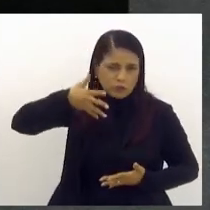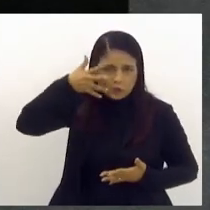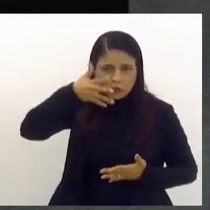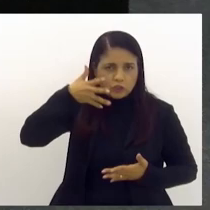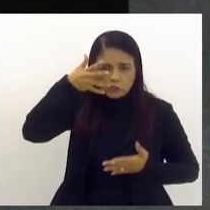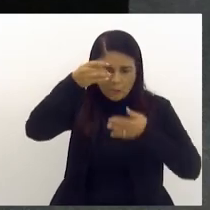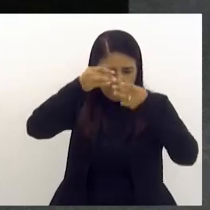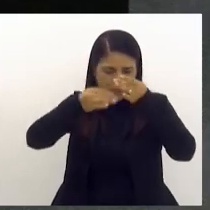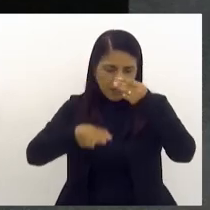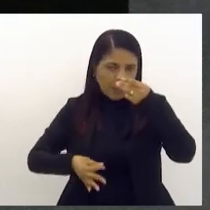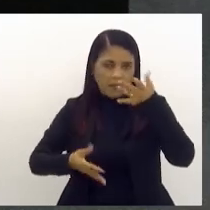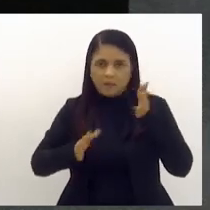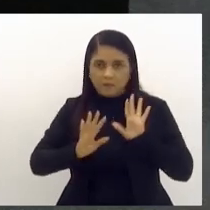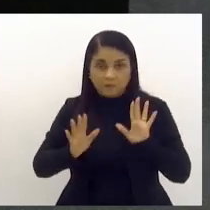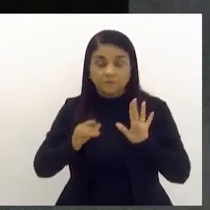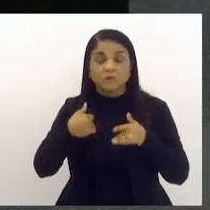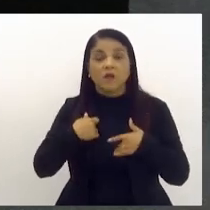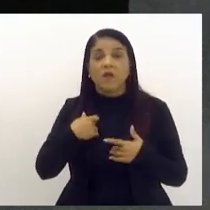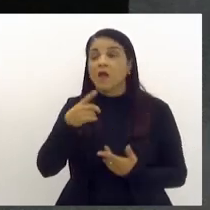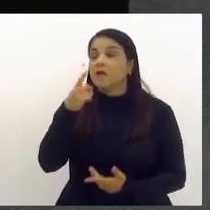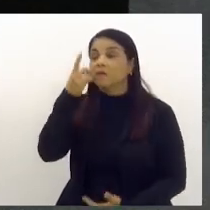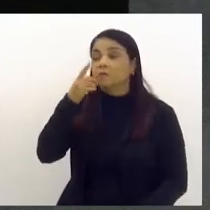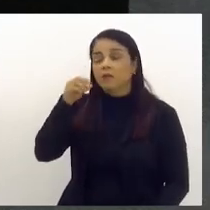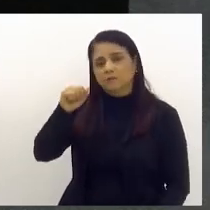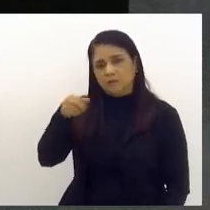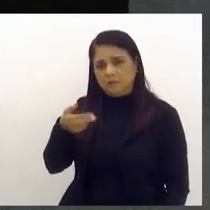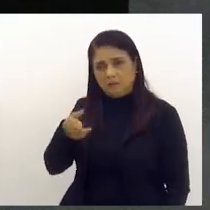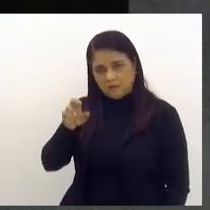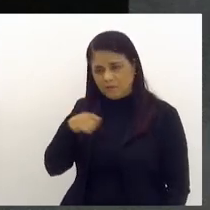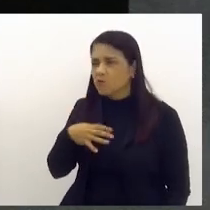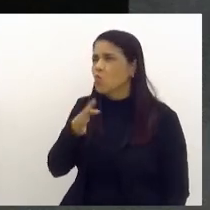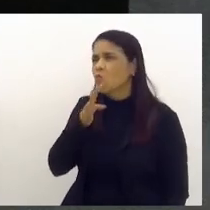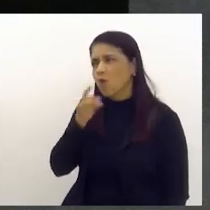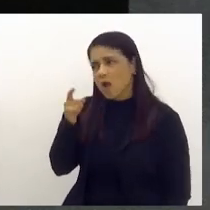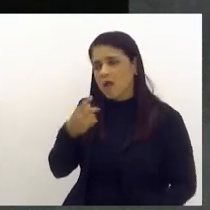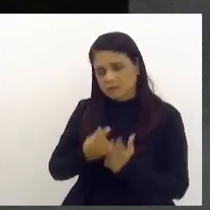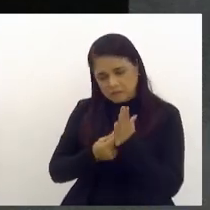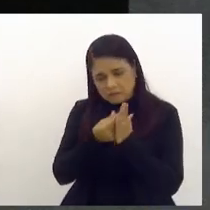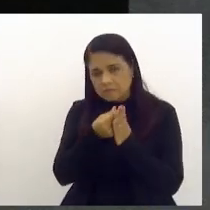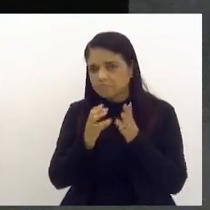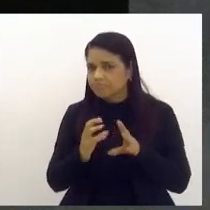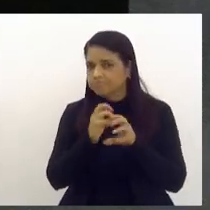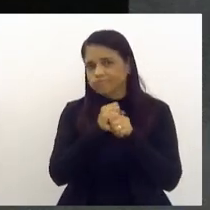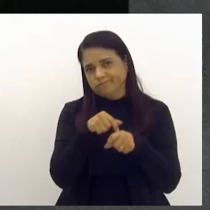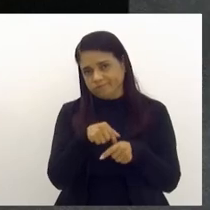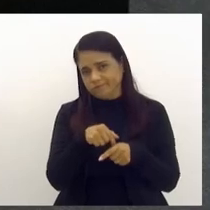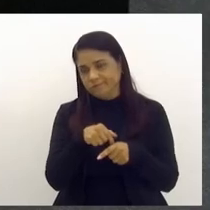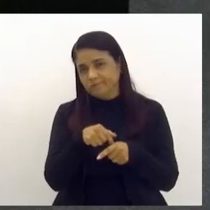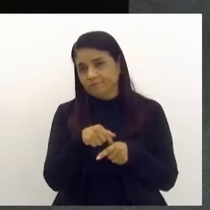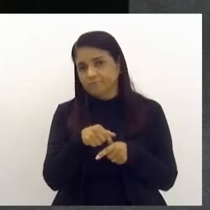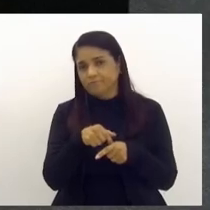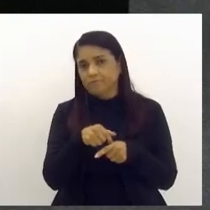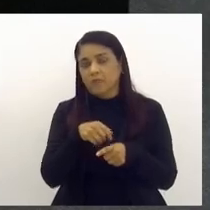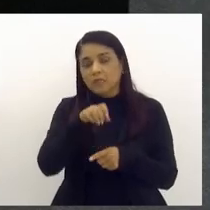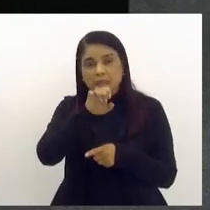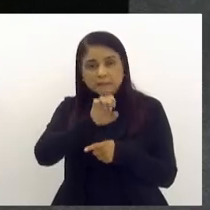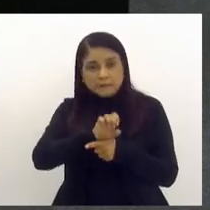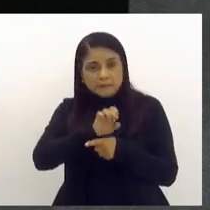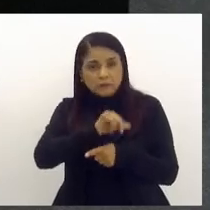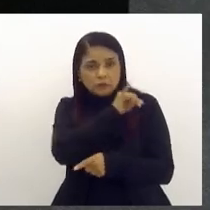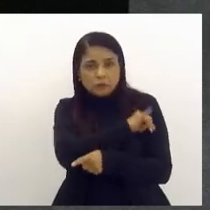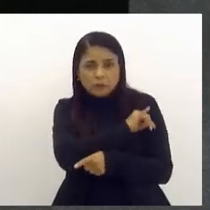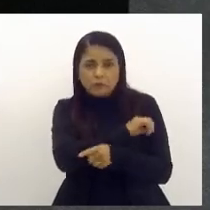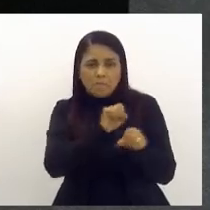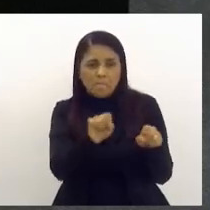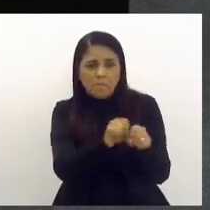mas, deputado André, Vossa Excelência conhece as finanças. Essa história do Rio está quebrado já